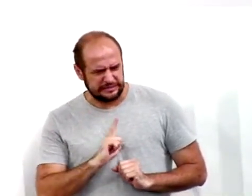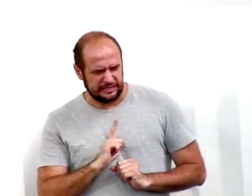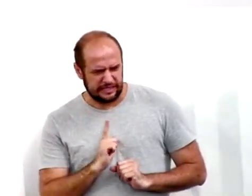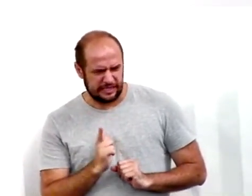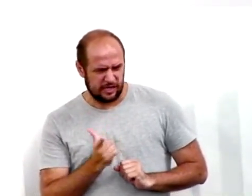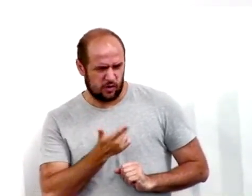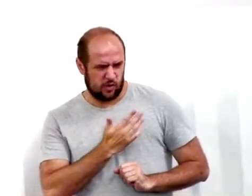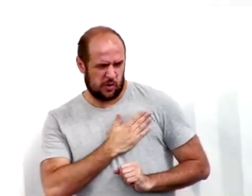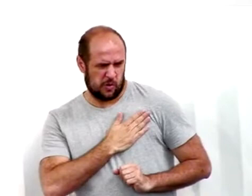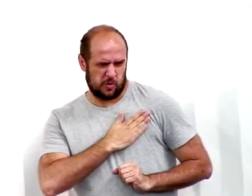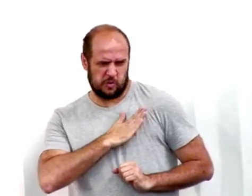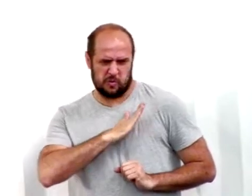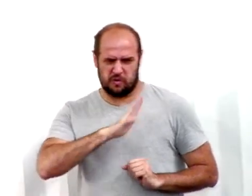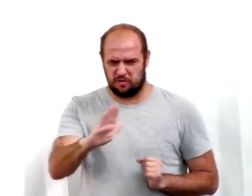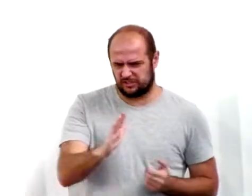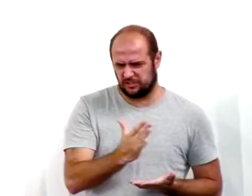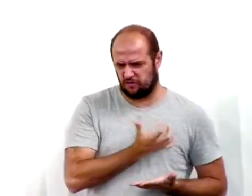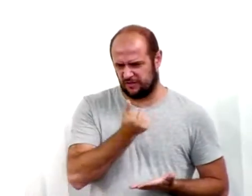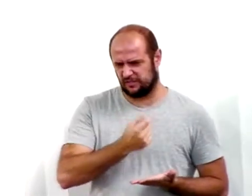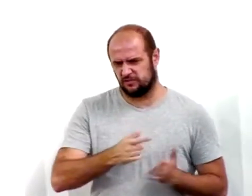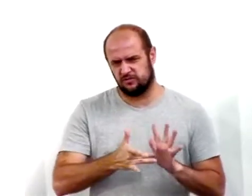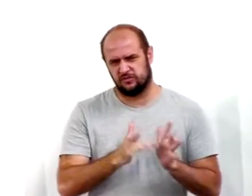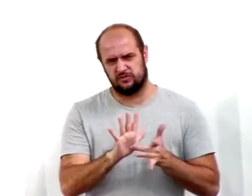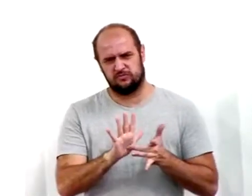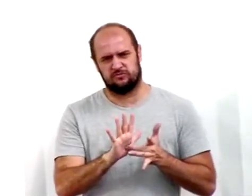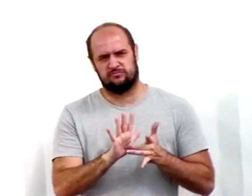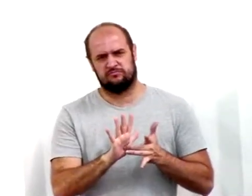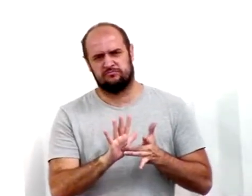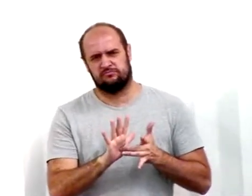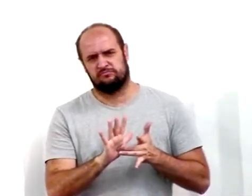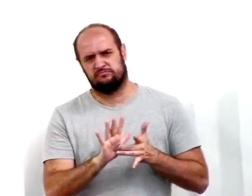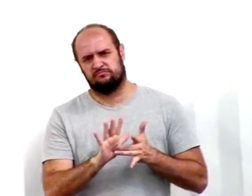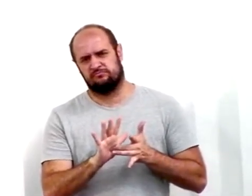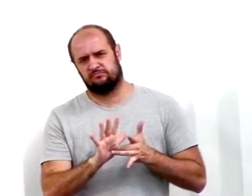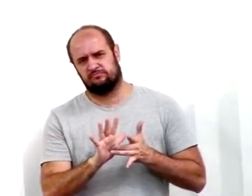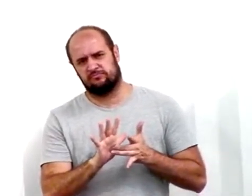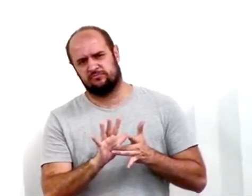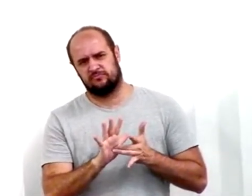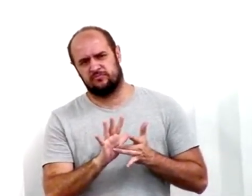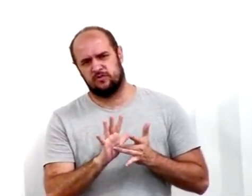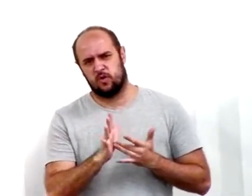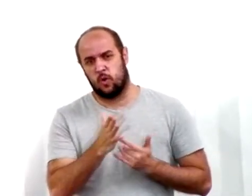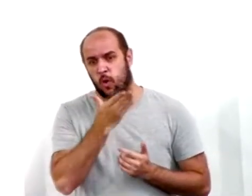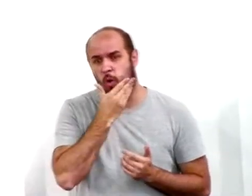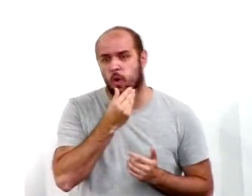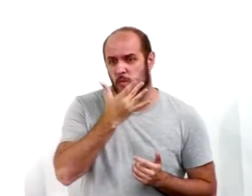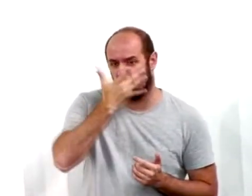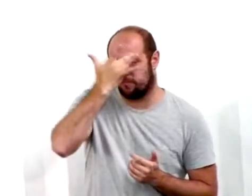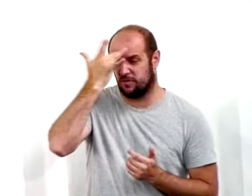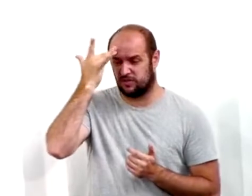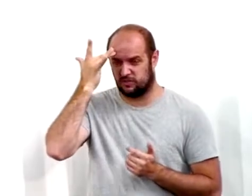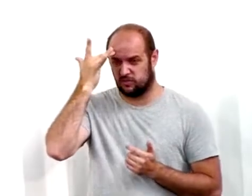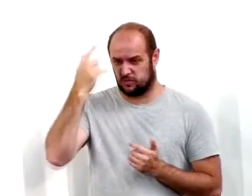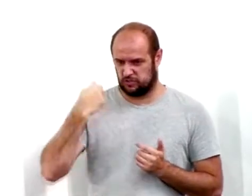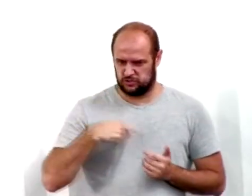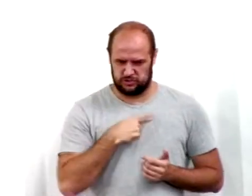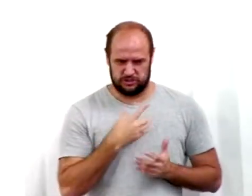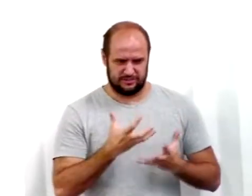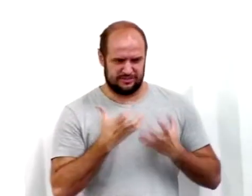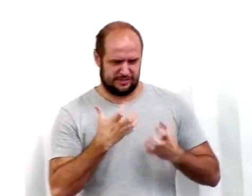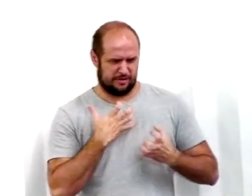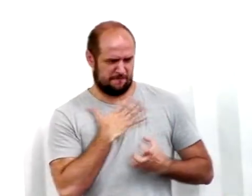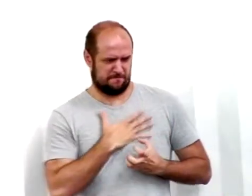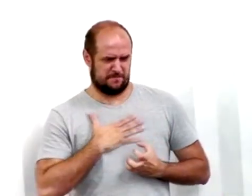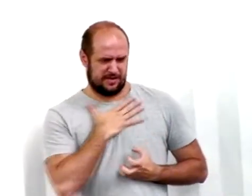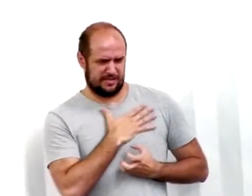da obra redentora de Jesus Cristo. Quando buscamos nos satisfazer com